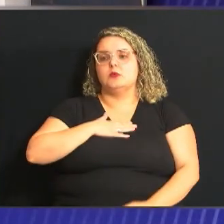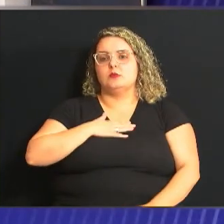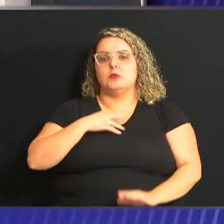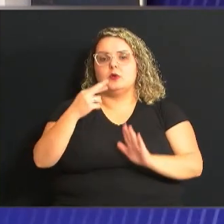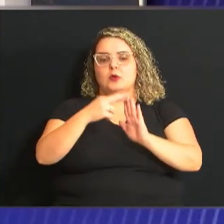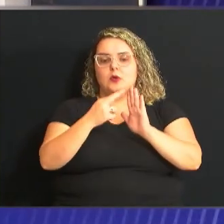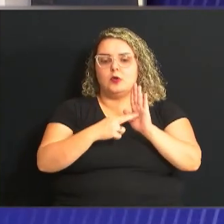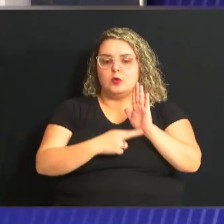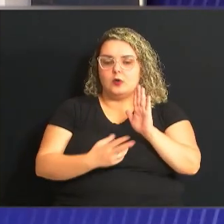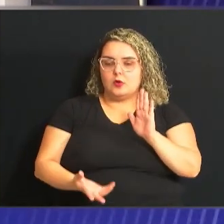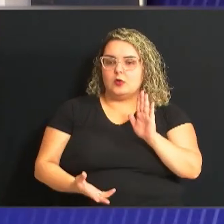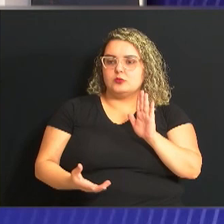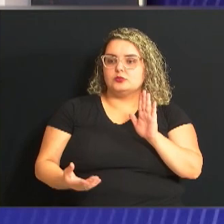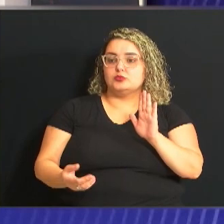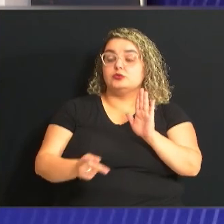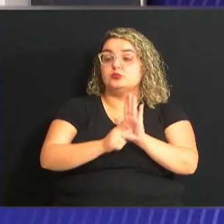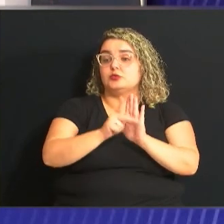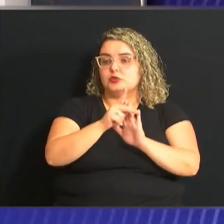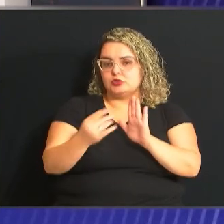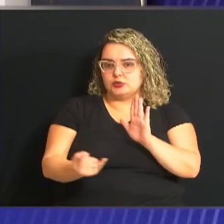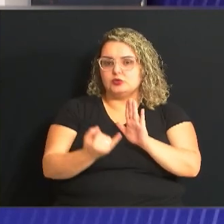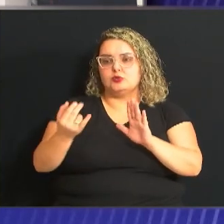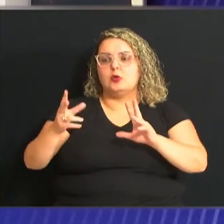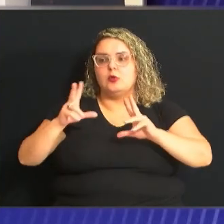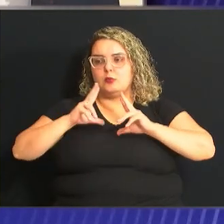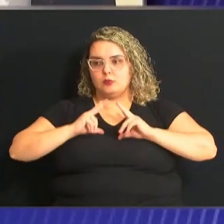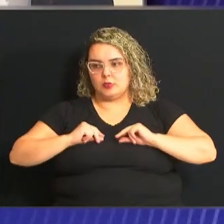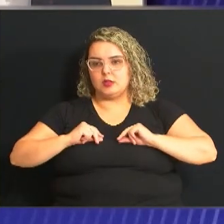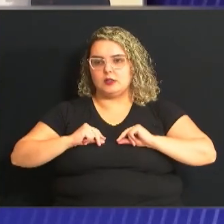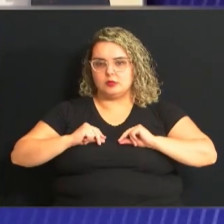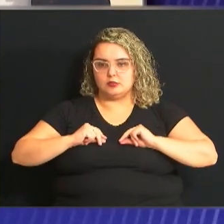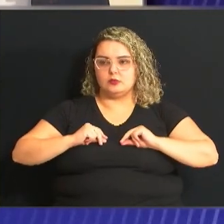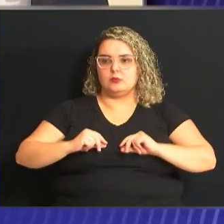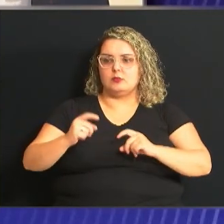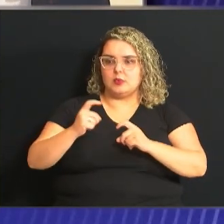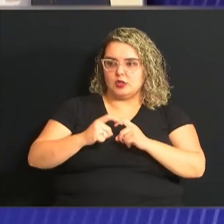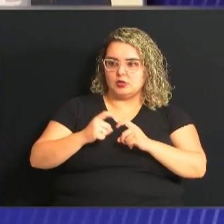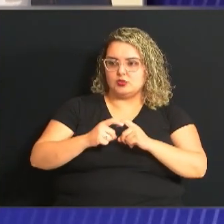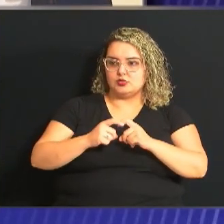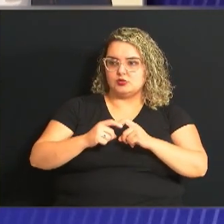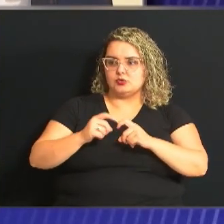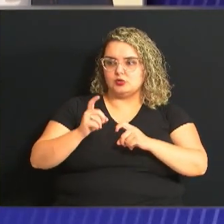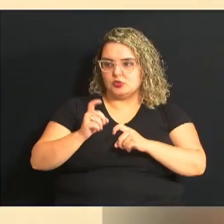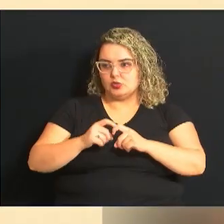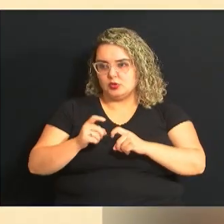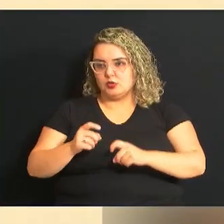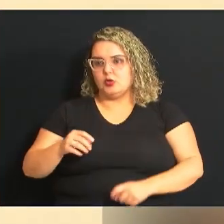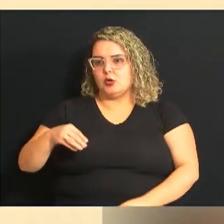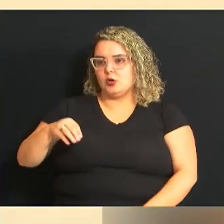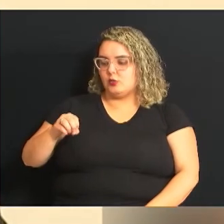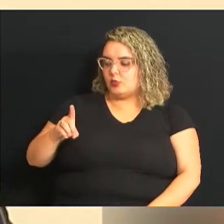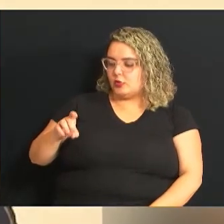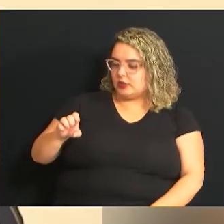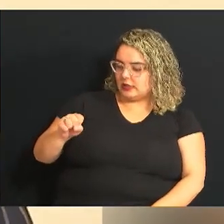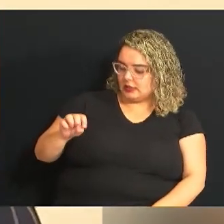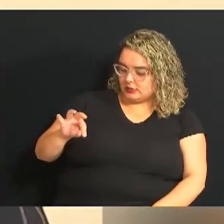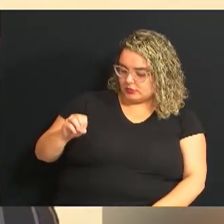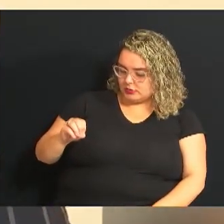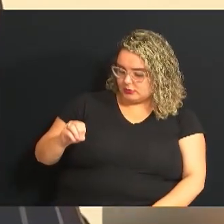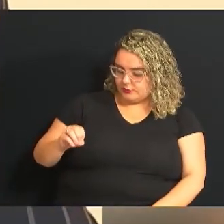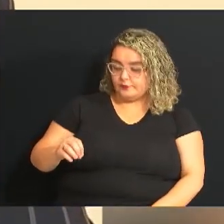seja evangélico, espírita, seja católico, vai até lá, fala uma palavra de conforto e dá um novo ânimo. Então a gente